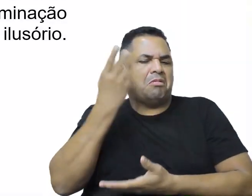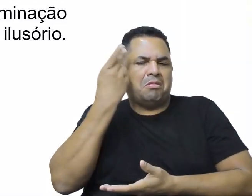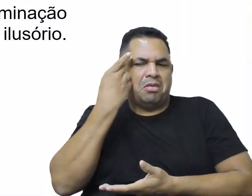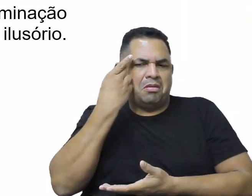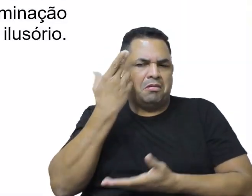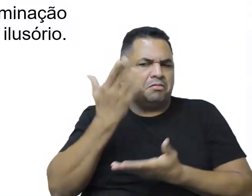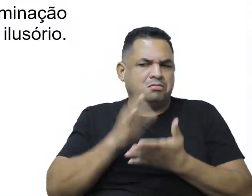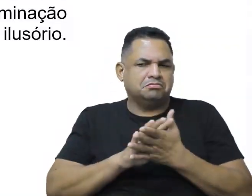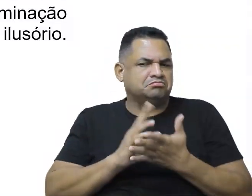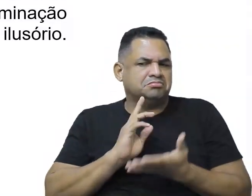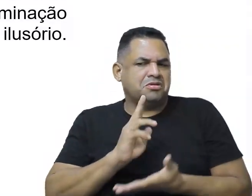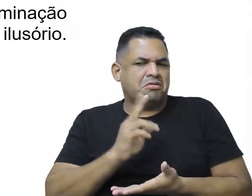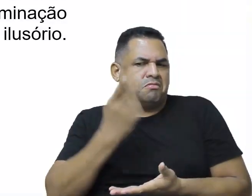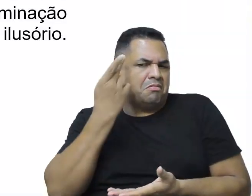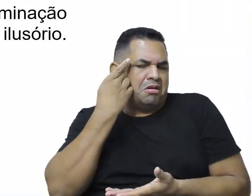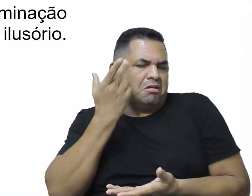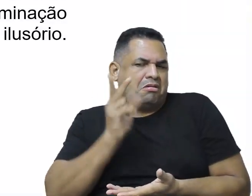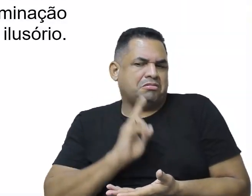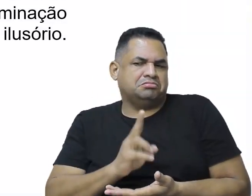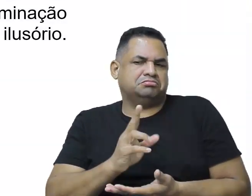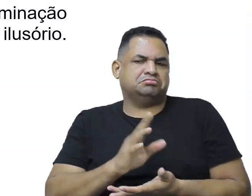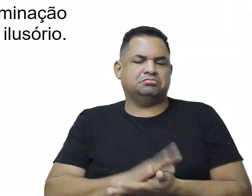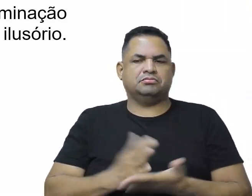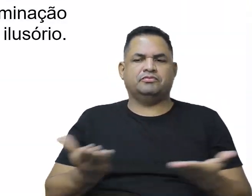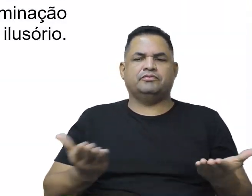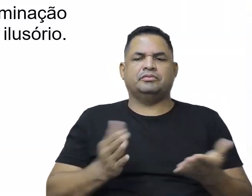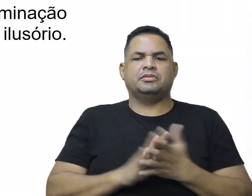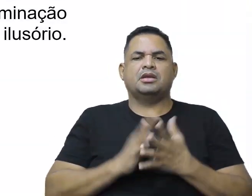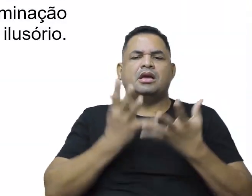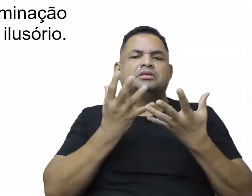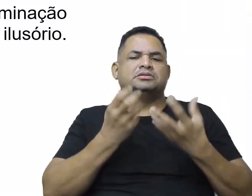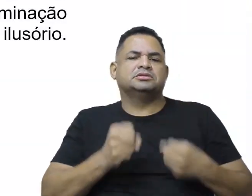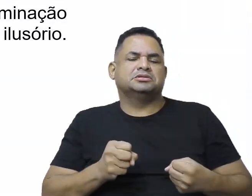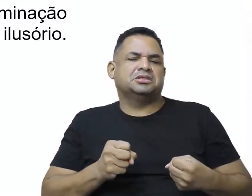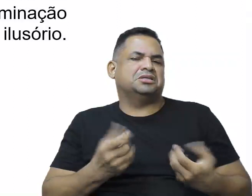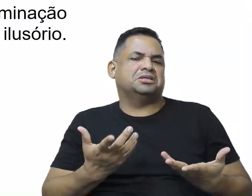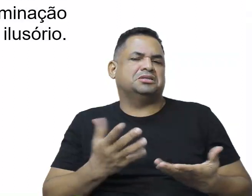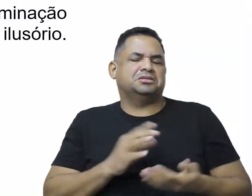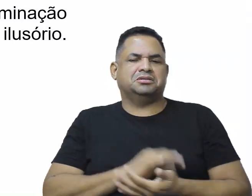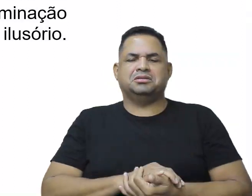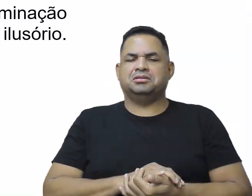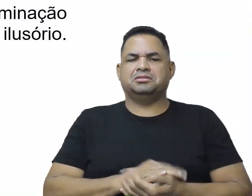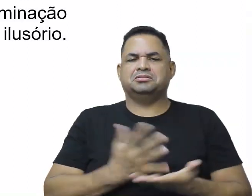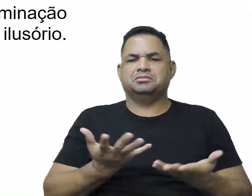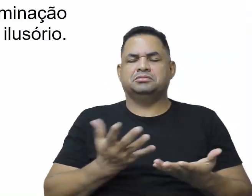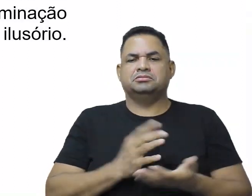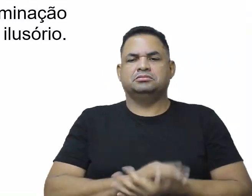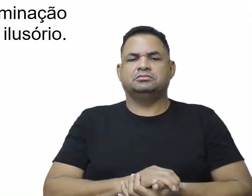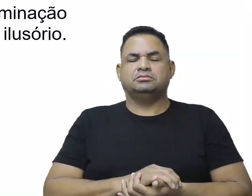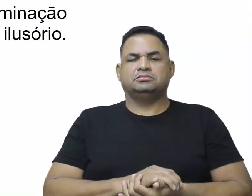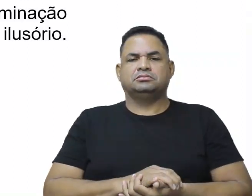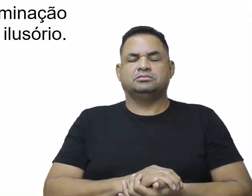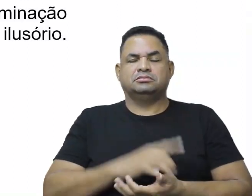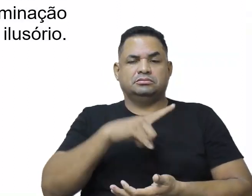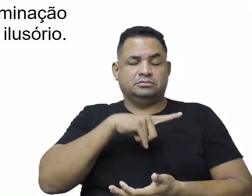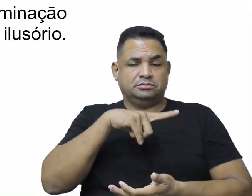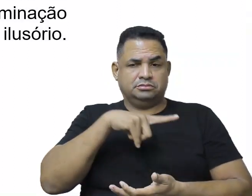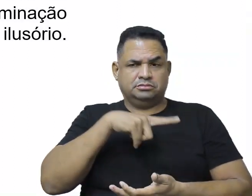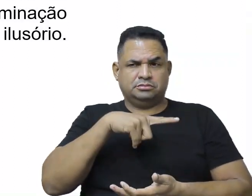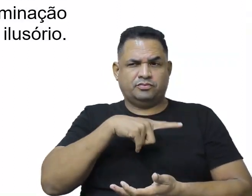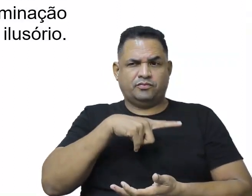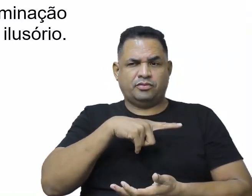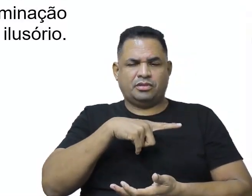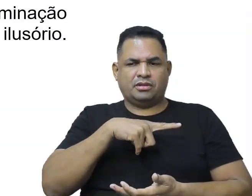natural sempre foi assim então Aceita que dói menos né porque porque tem uma